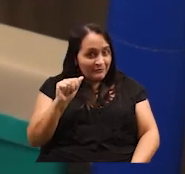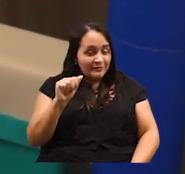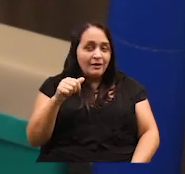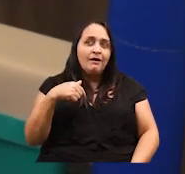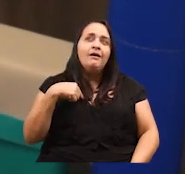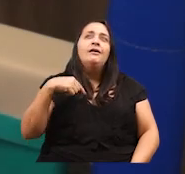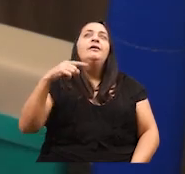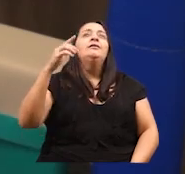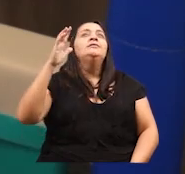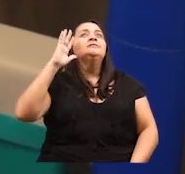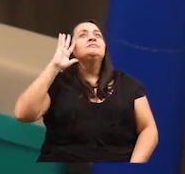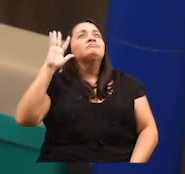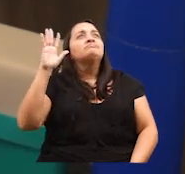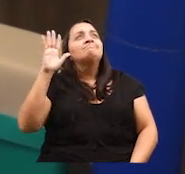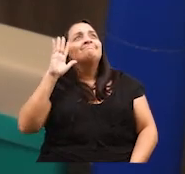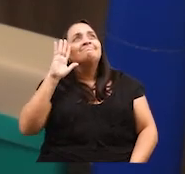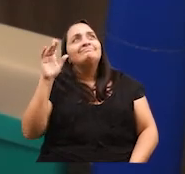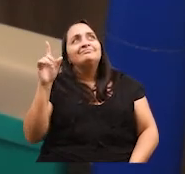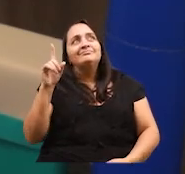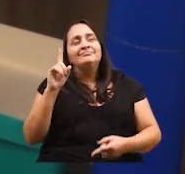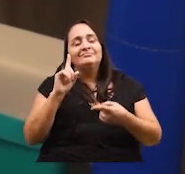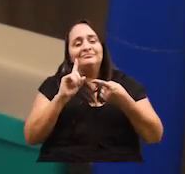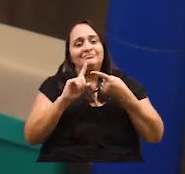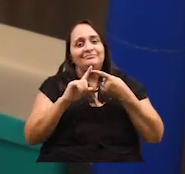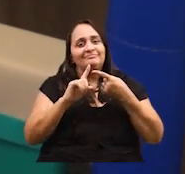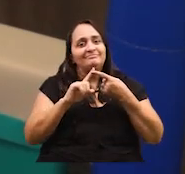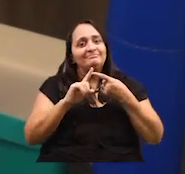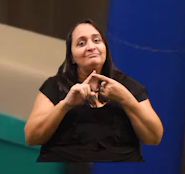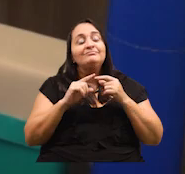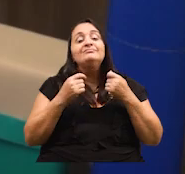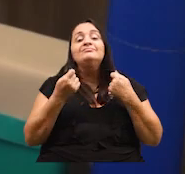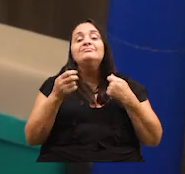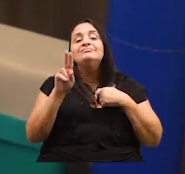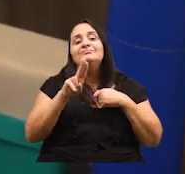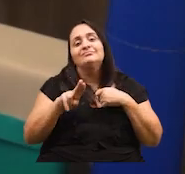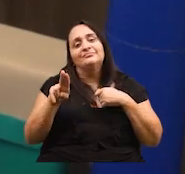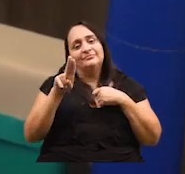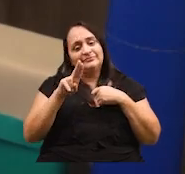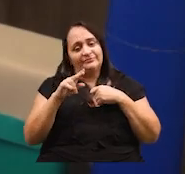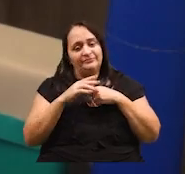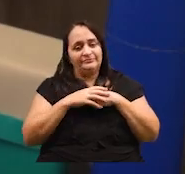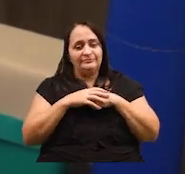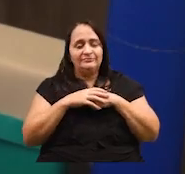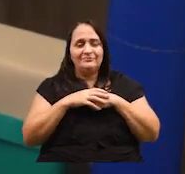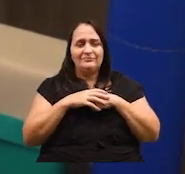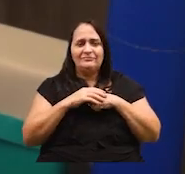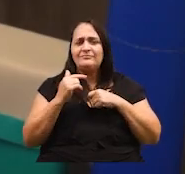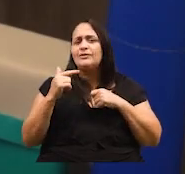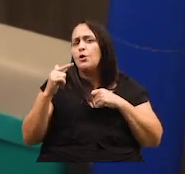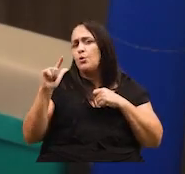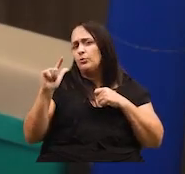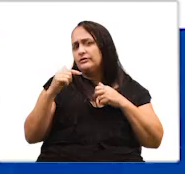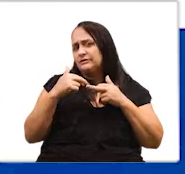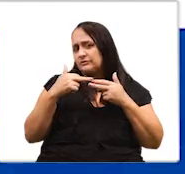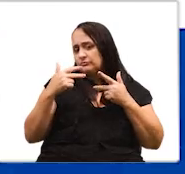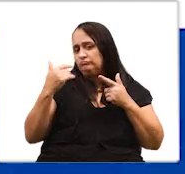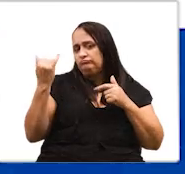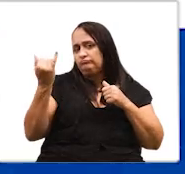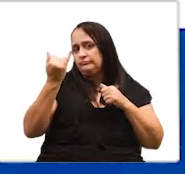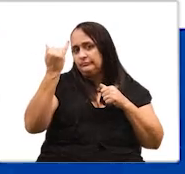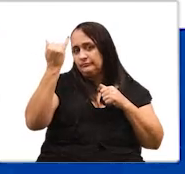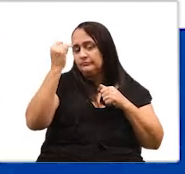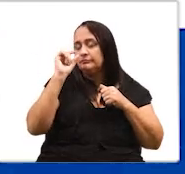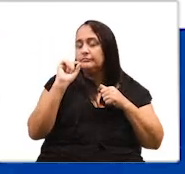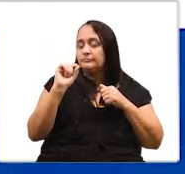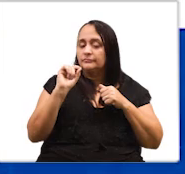a gente sempre tem que saber quais são os ingredientes que a gente vai usar, né? E outra coisa importante também